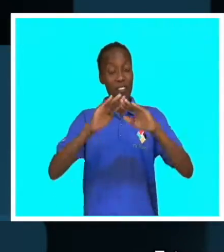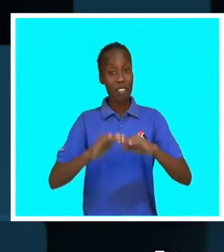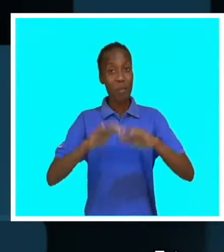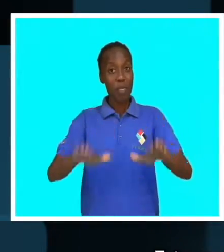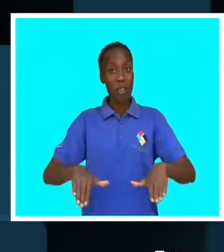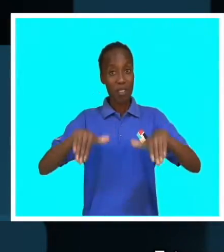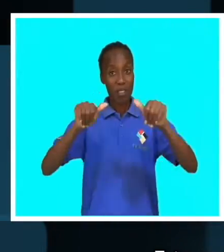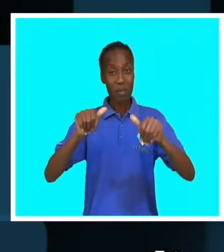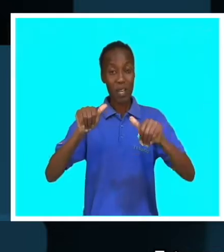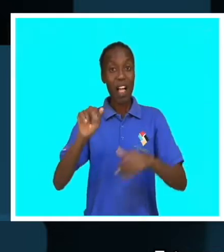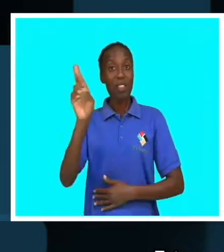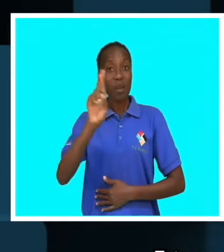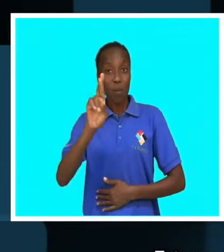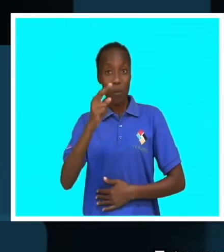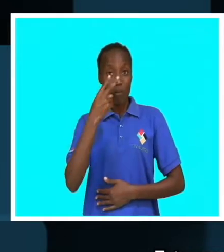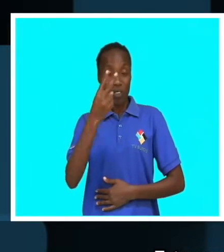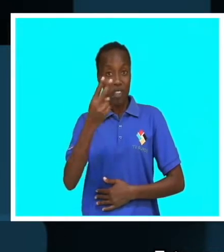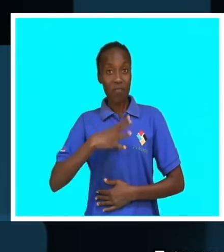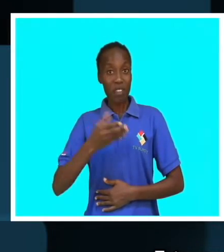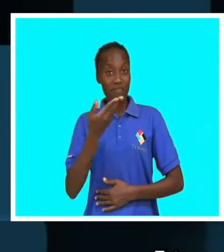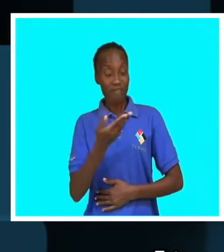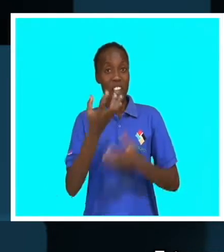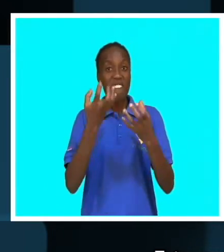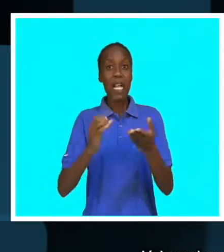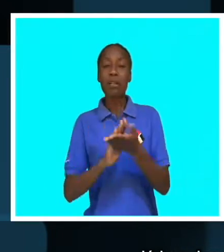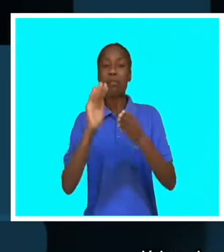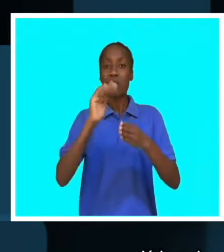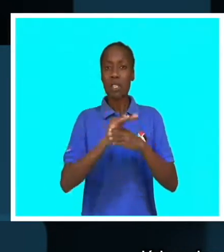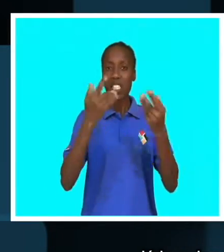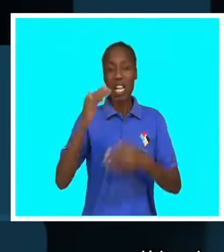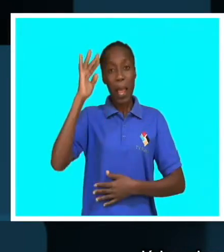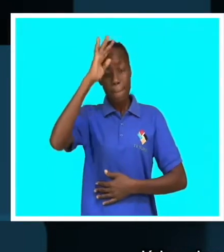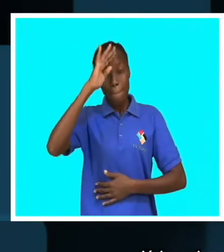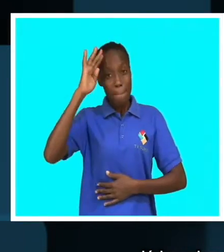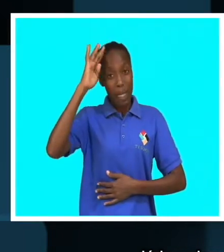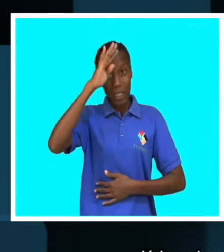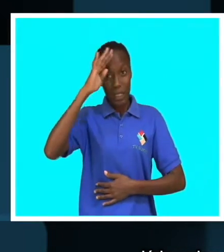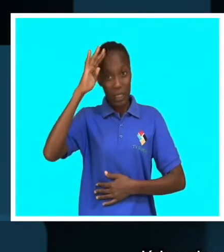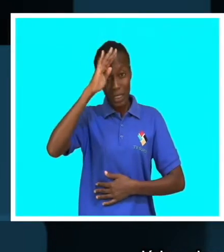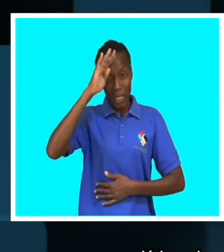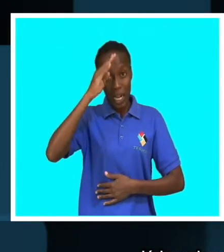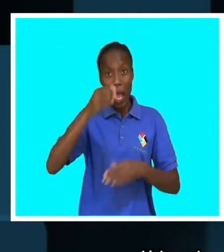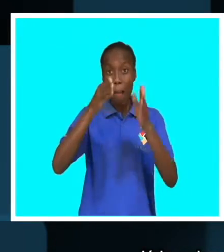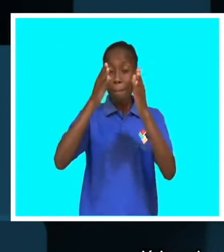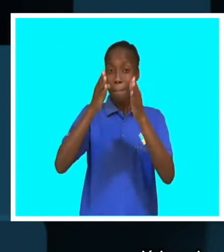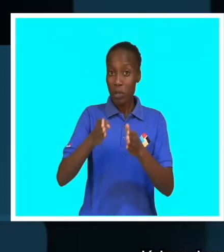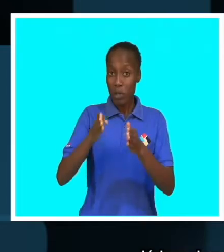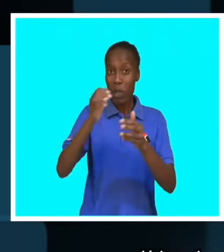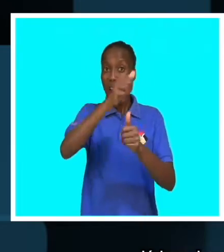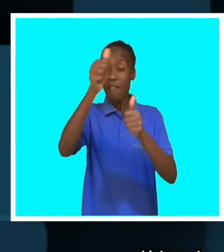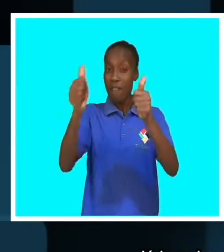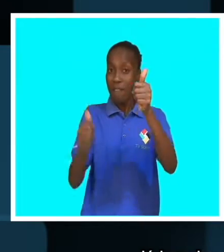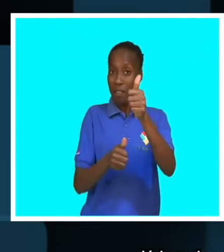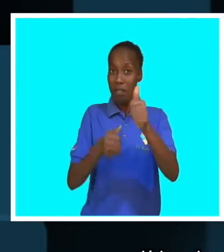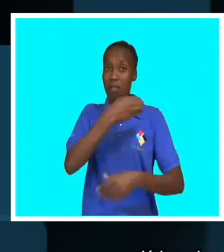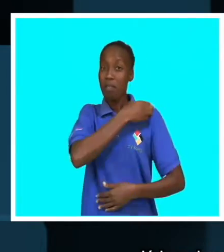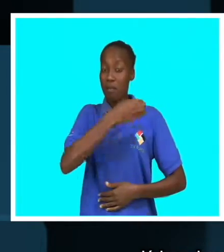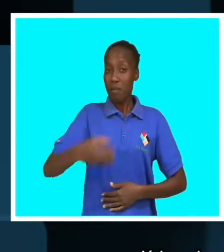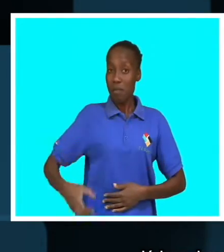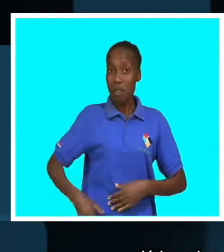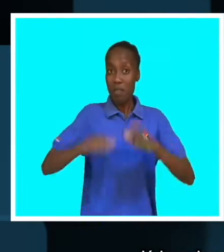do povo. O sinal é este, sem acessibilidade. Já imagina o cenário que leva o segundo vice